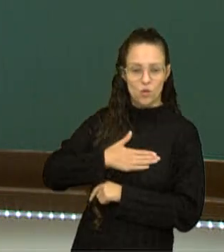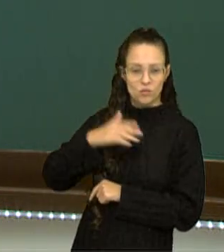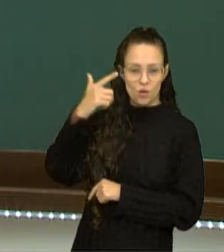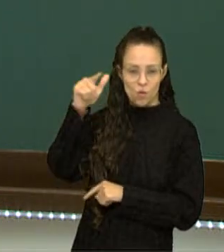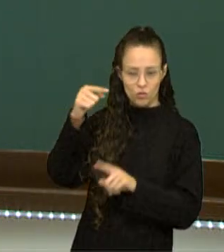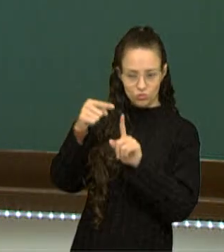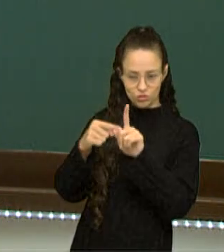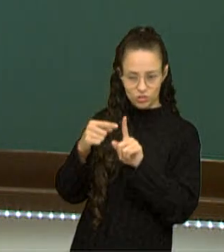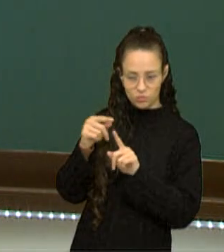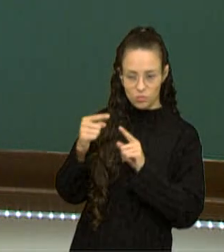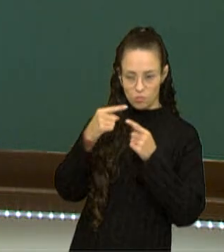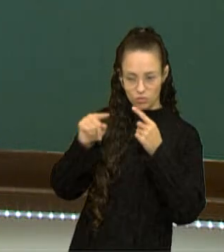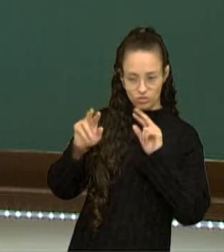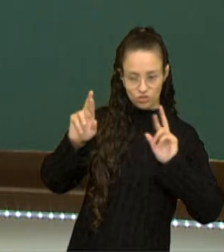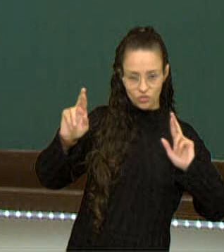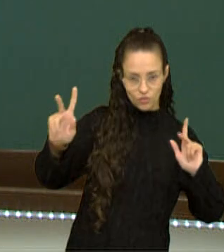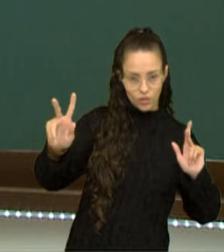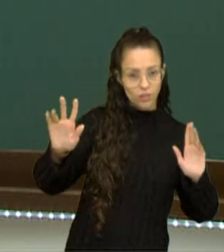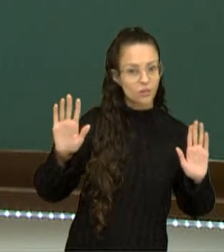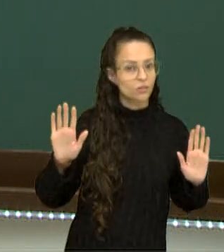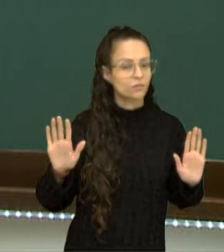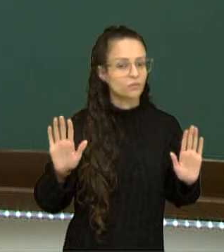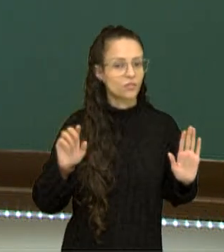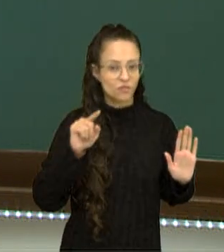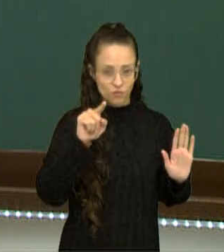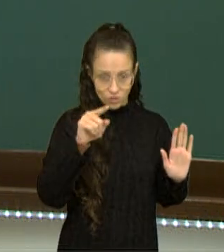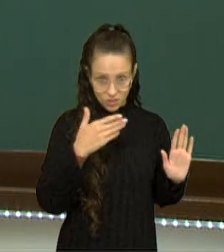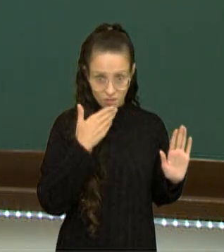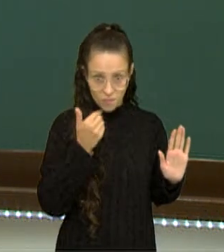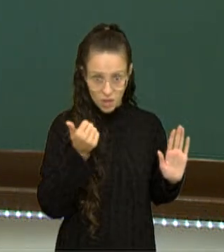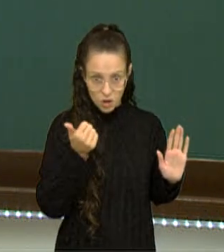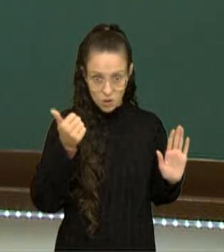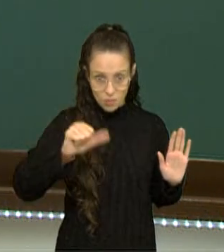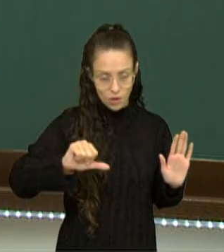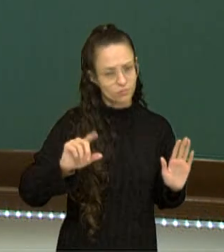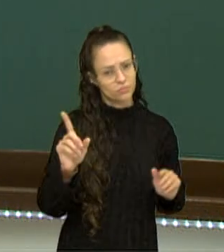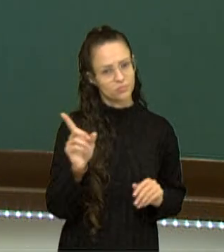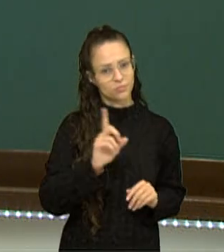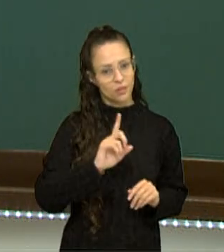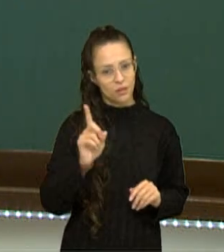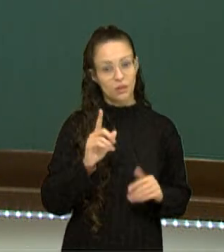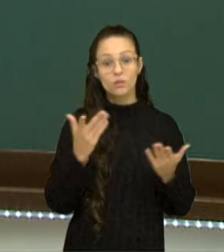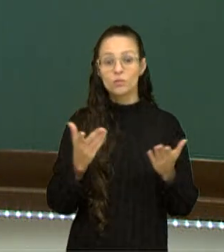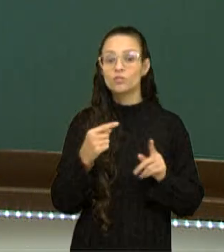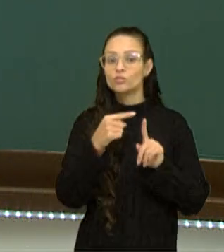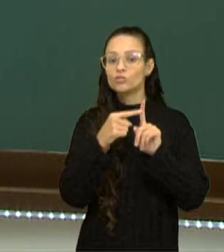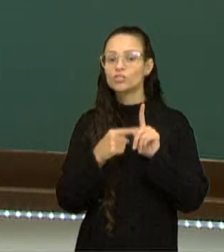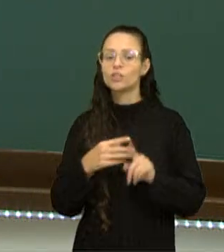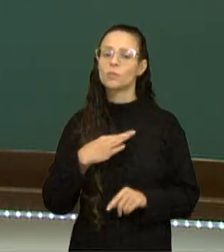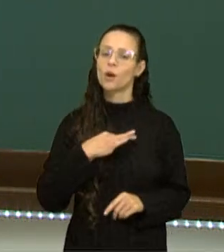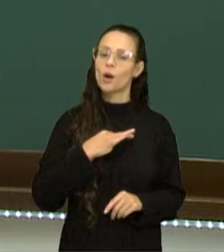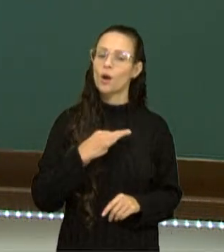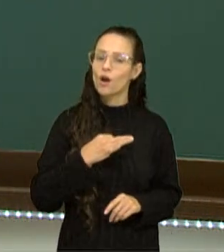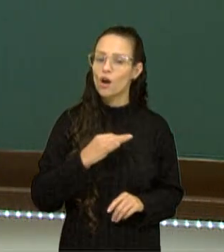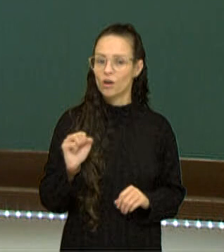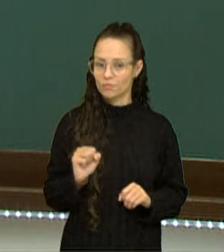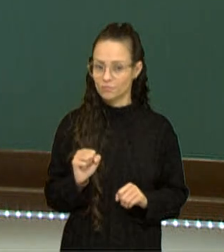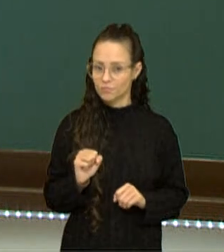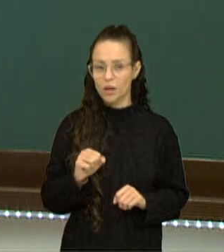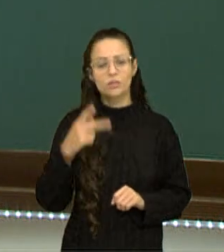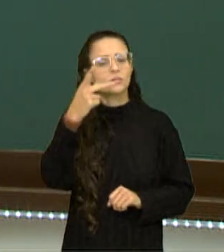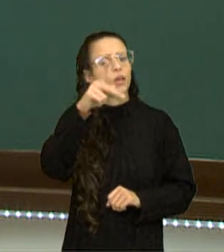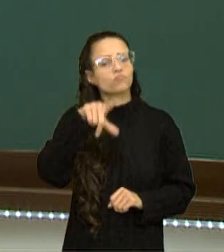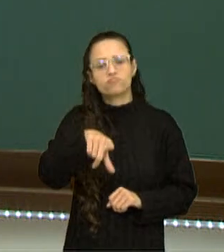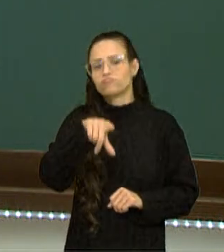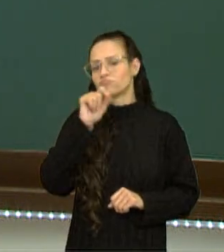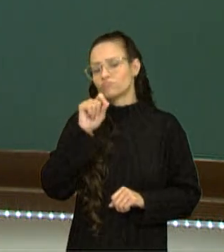estilo completamente diferente, isso não te faz melhor ou pior do que ele. O estilo de se vestir, né, as